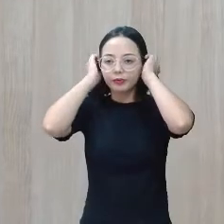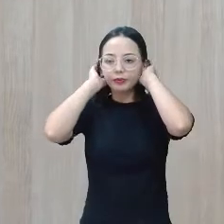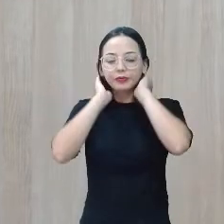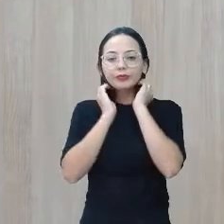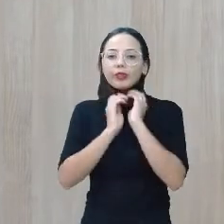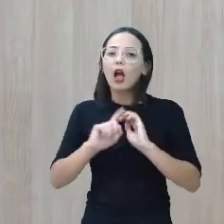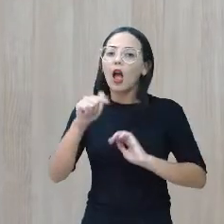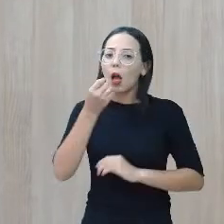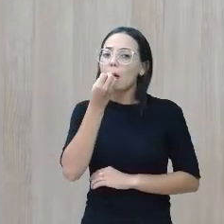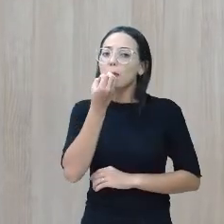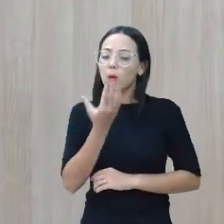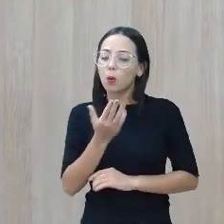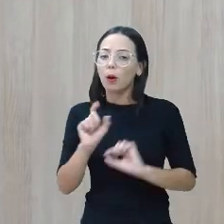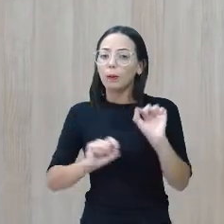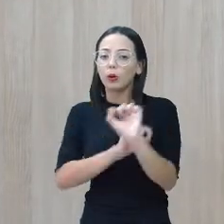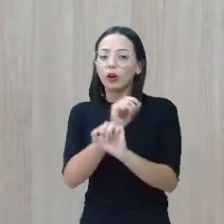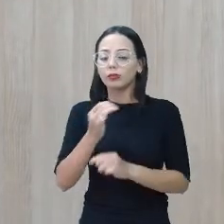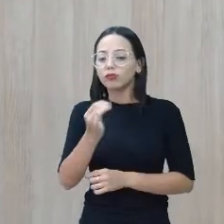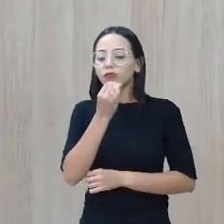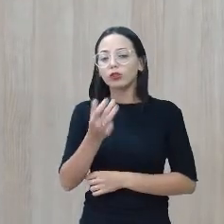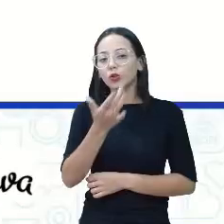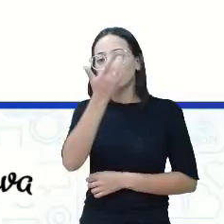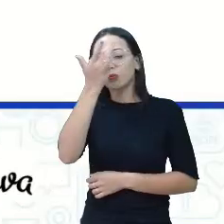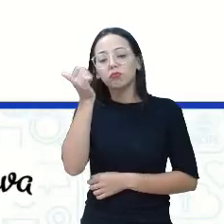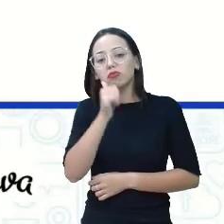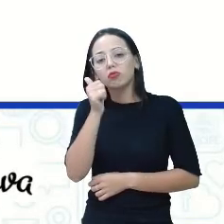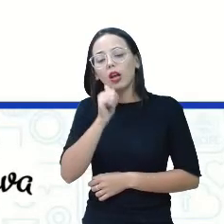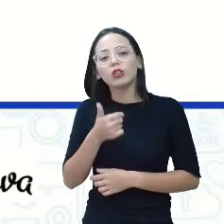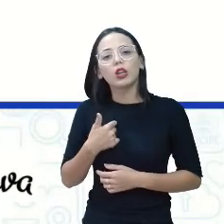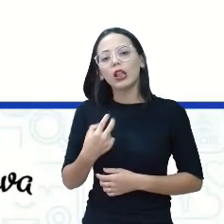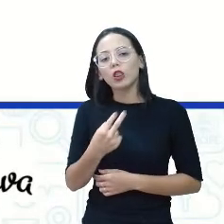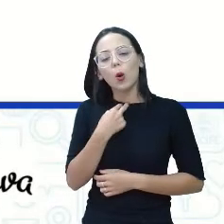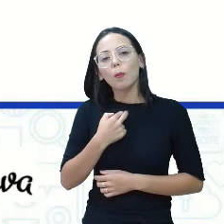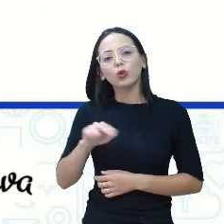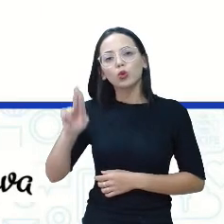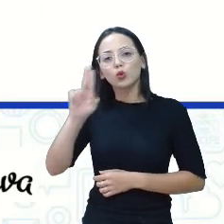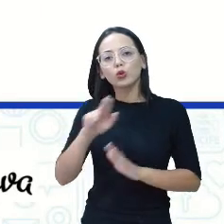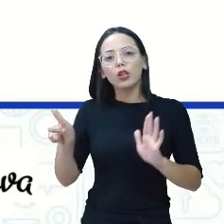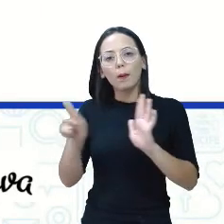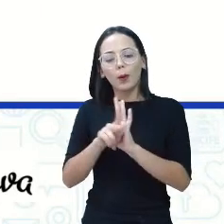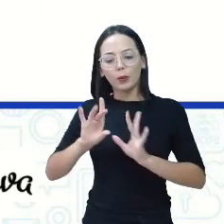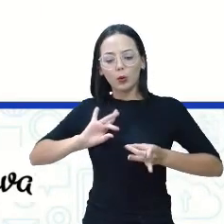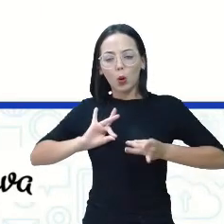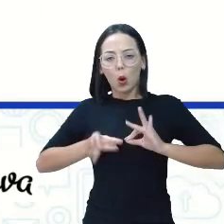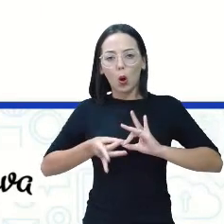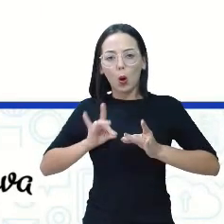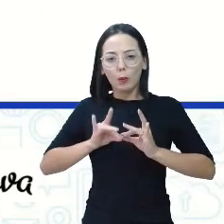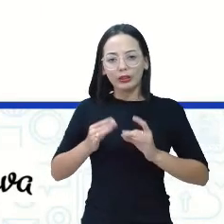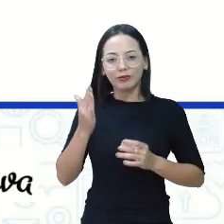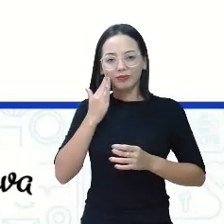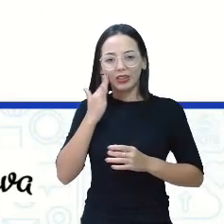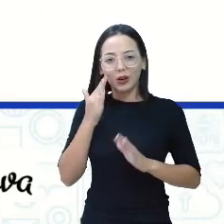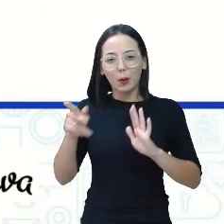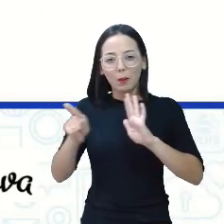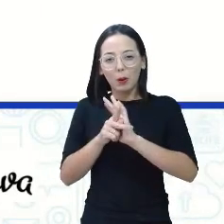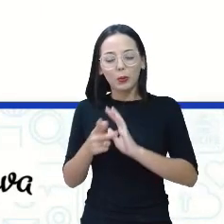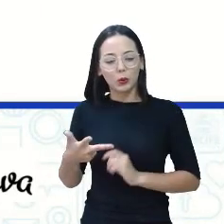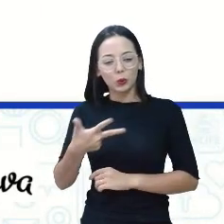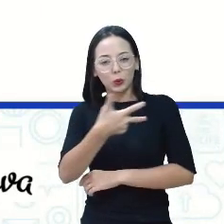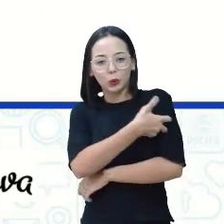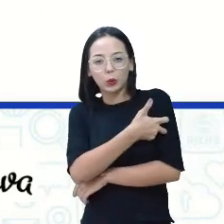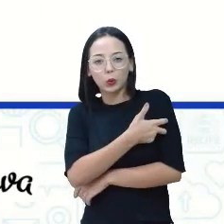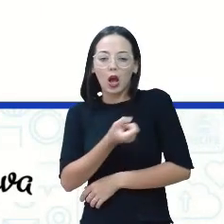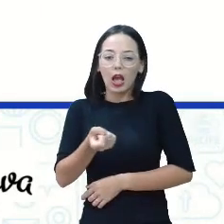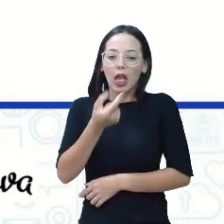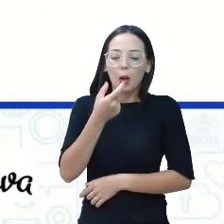uma boa alternativa para aquelas mulheres que não podem fazer uso do hormônio estrogênio e que não